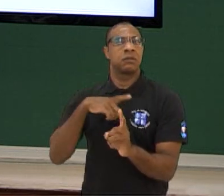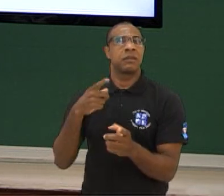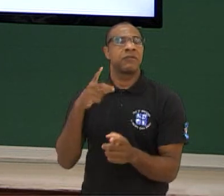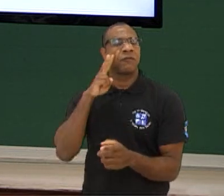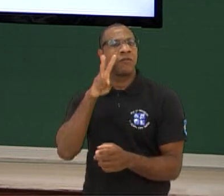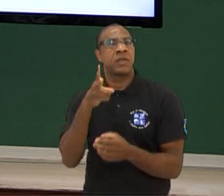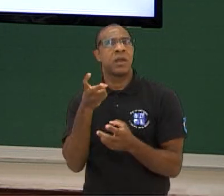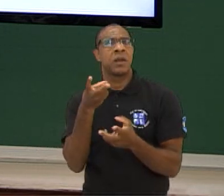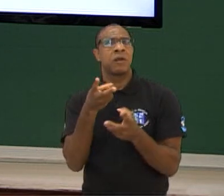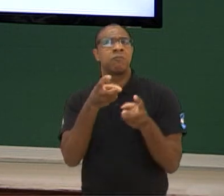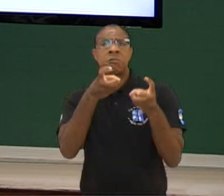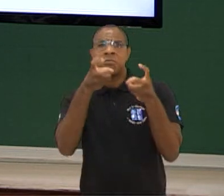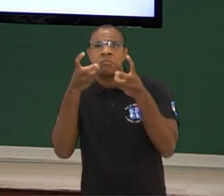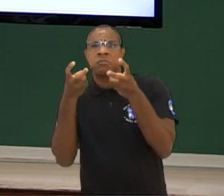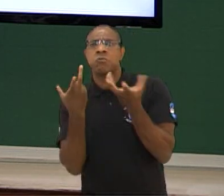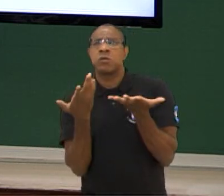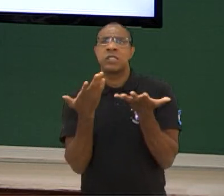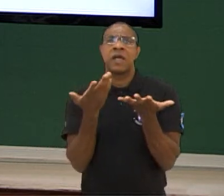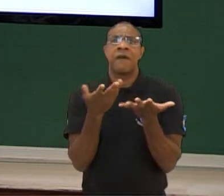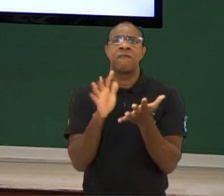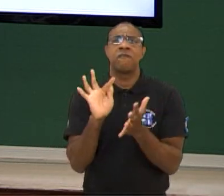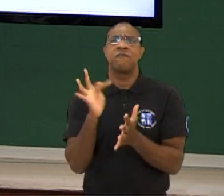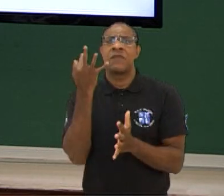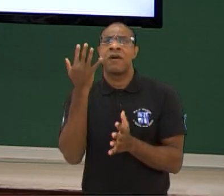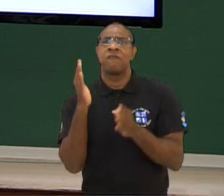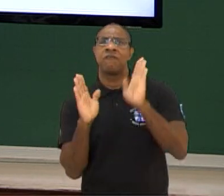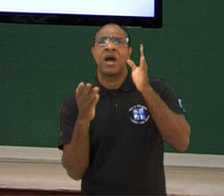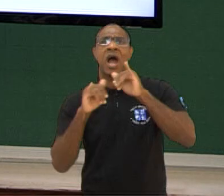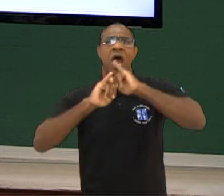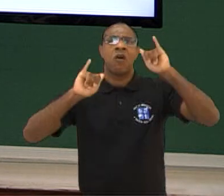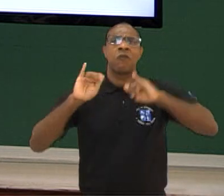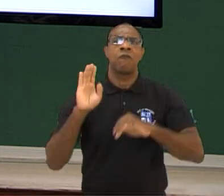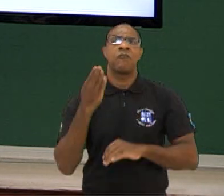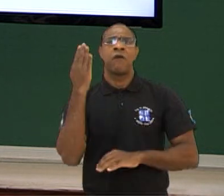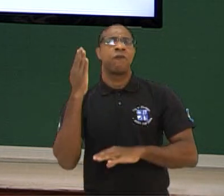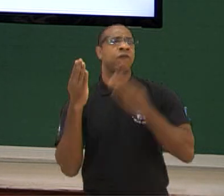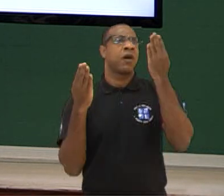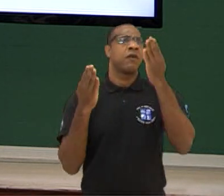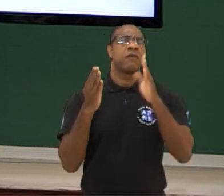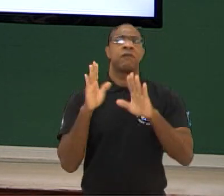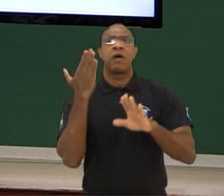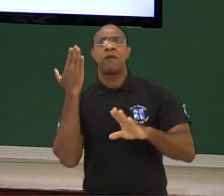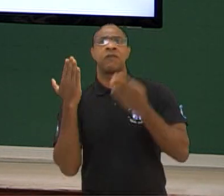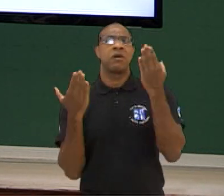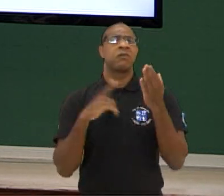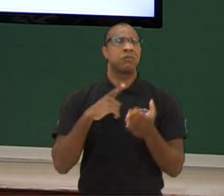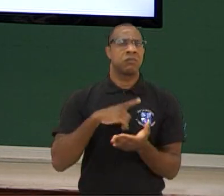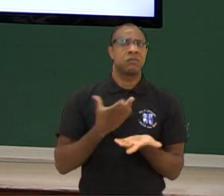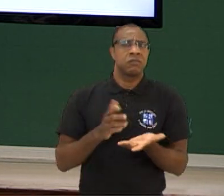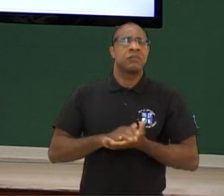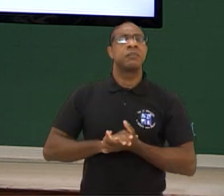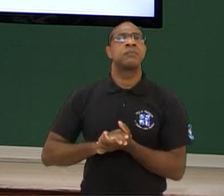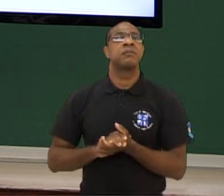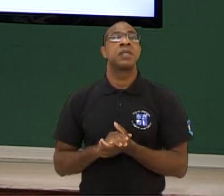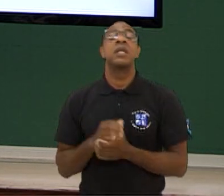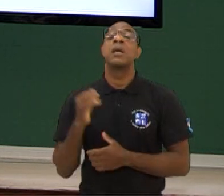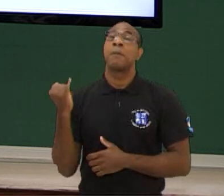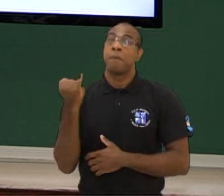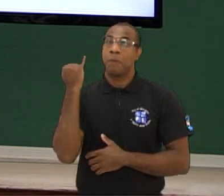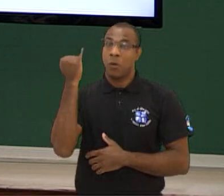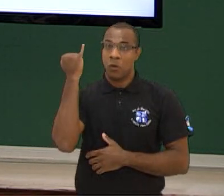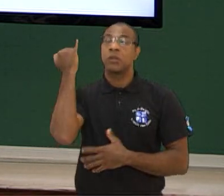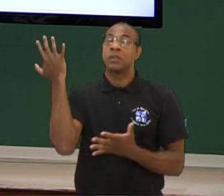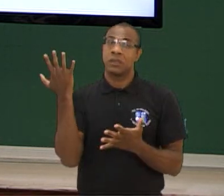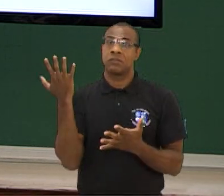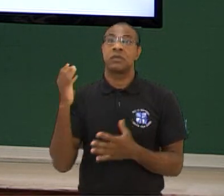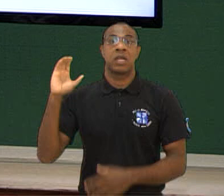tudo mais aí, então a gente tem que tomar um certo cuidado, certo? Então, assim, é importante, né, a gente ter a ciência, de alguma